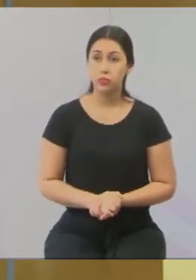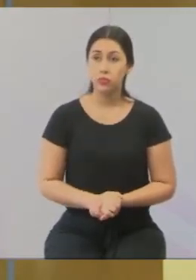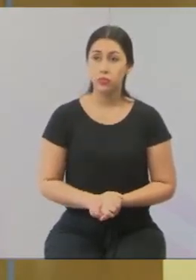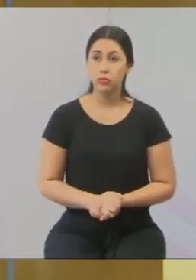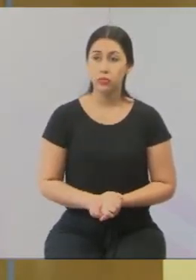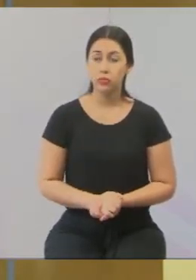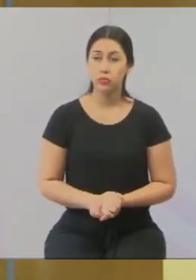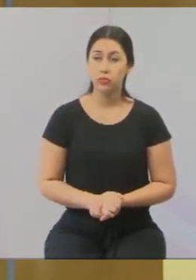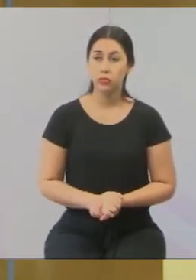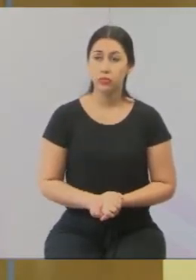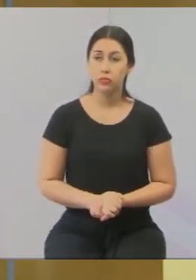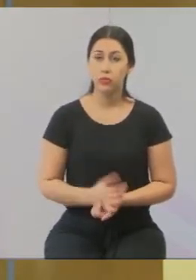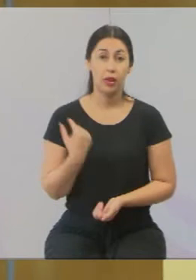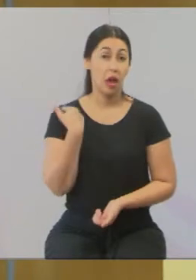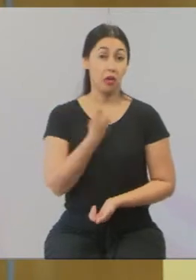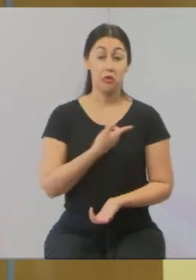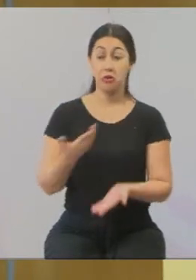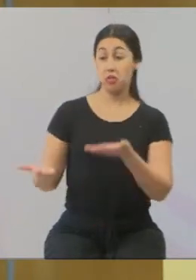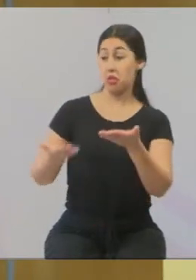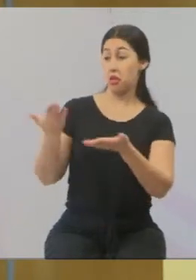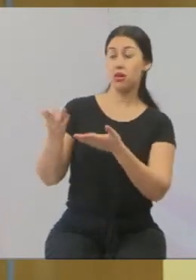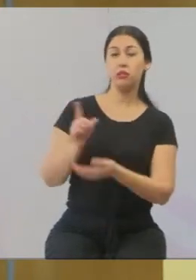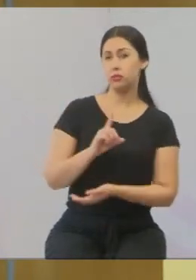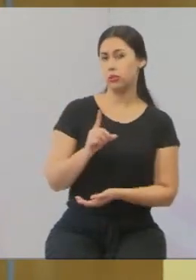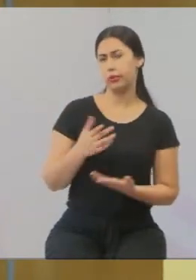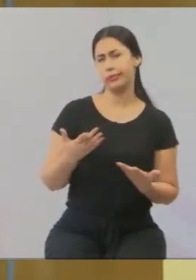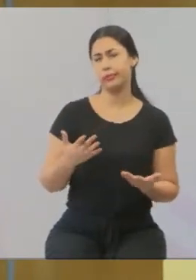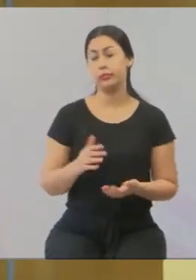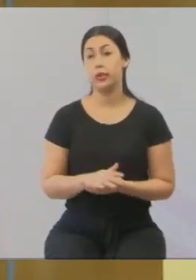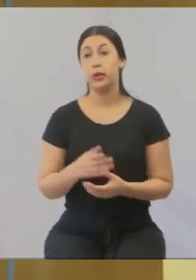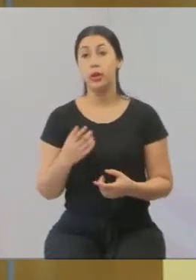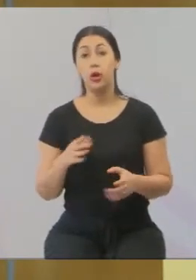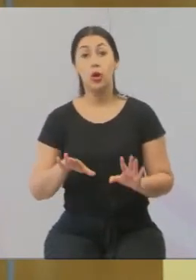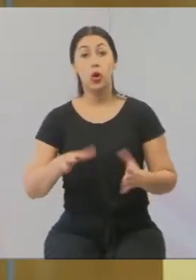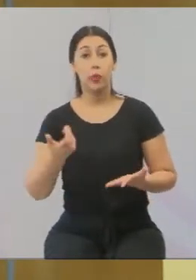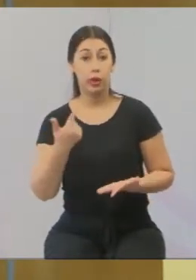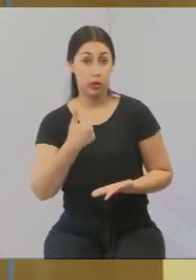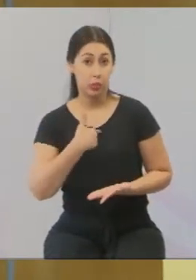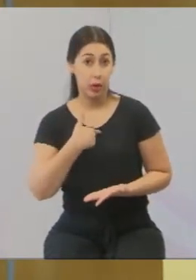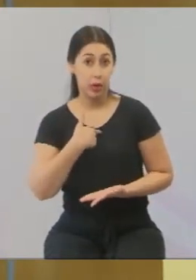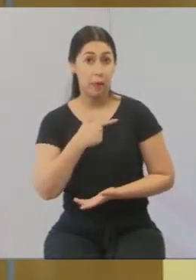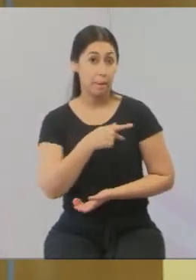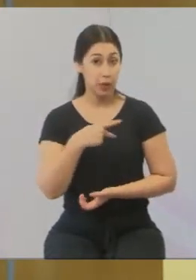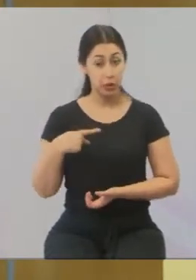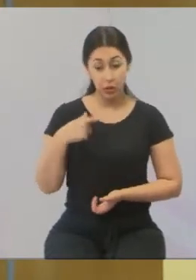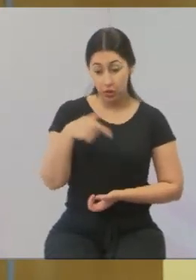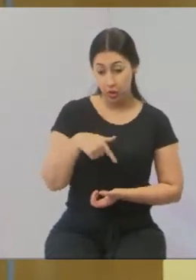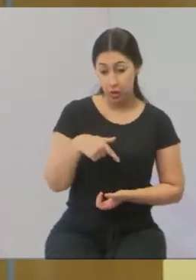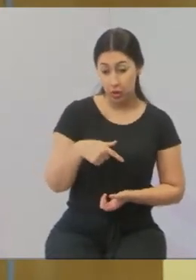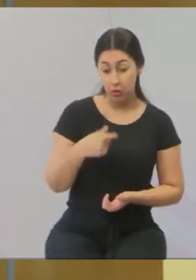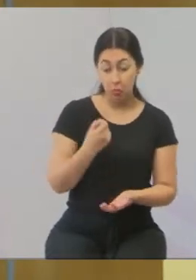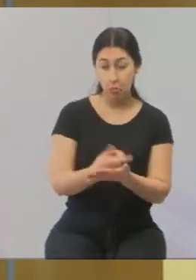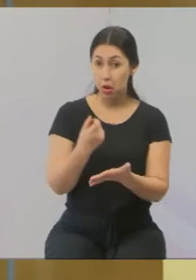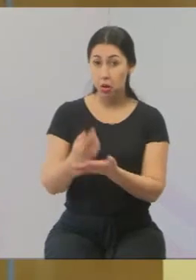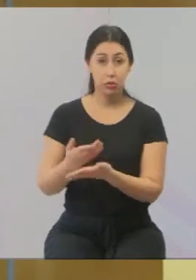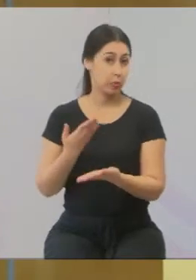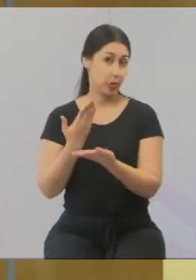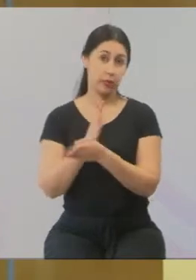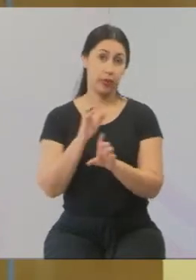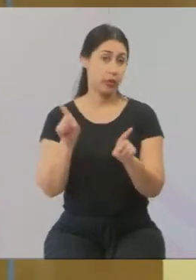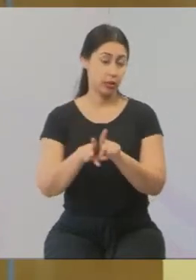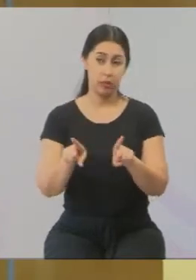para a gente estar enaltecendo. Eu também, quando fui presidente aqui, tive minhas contas aprovadas e confesso para vocês